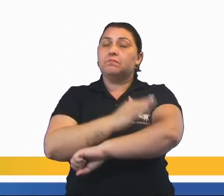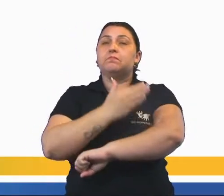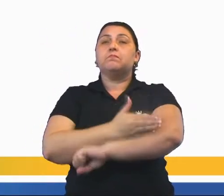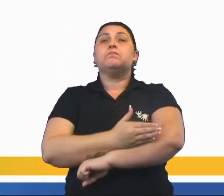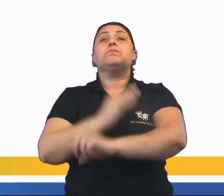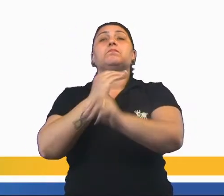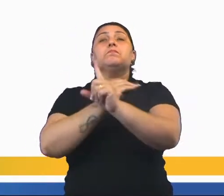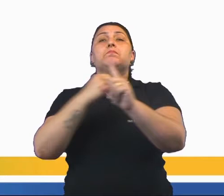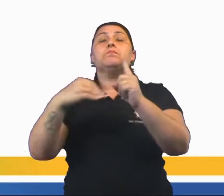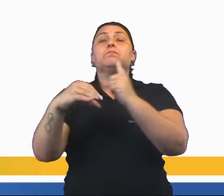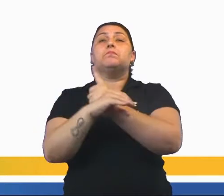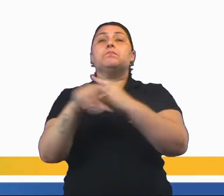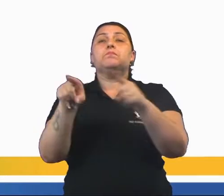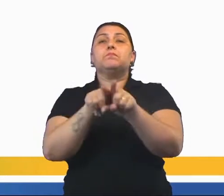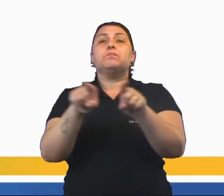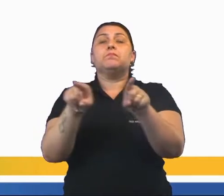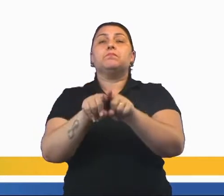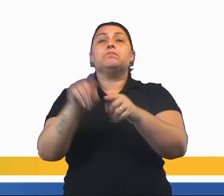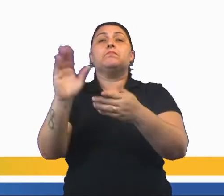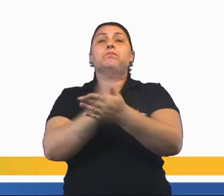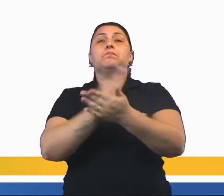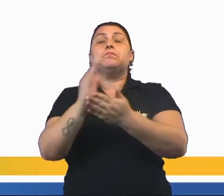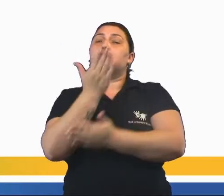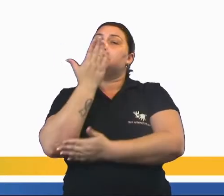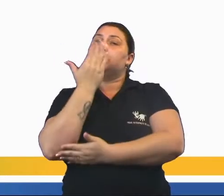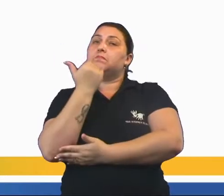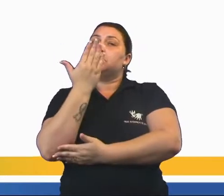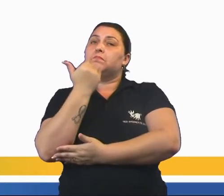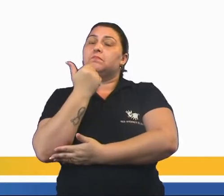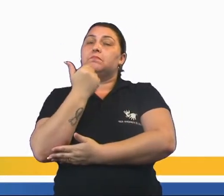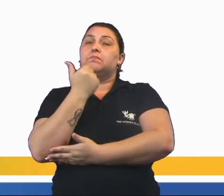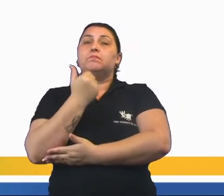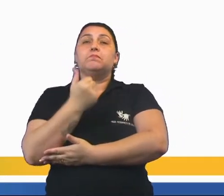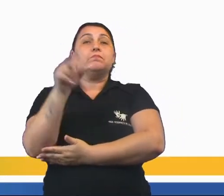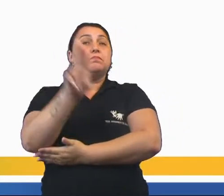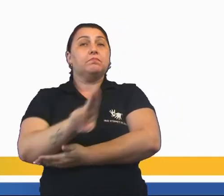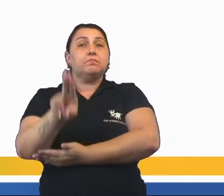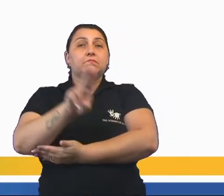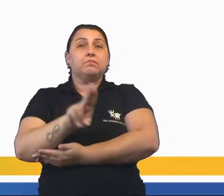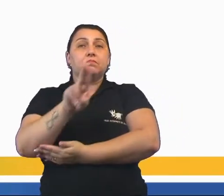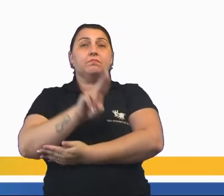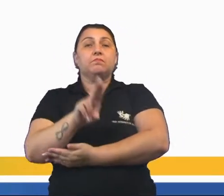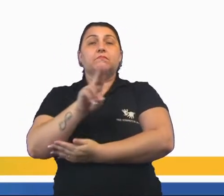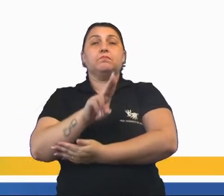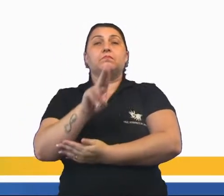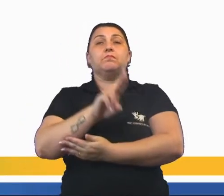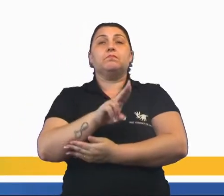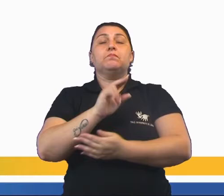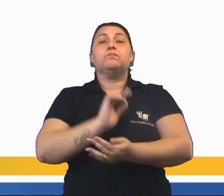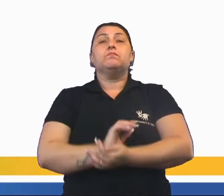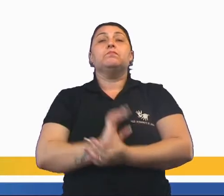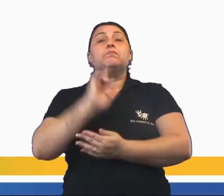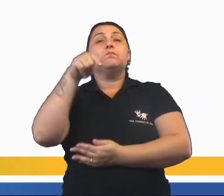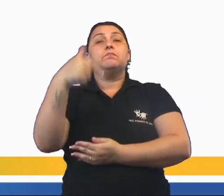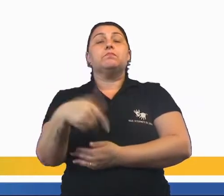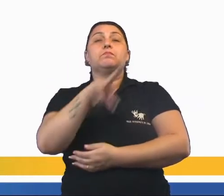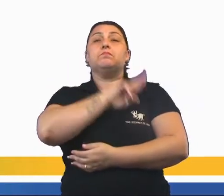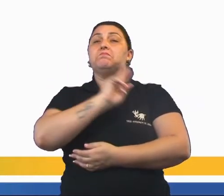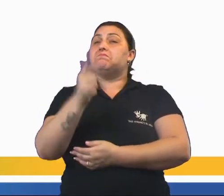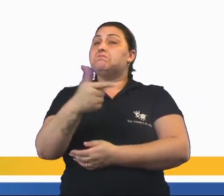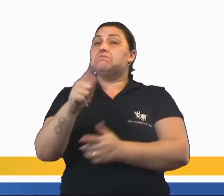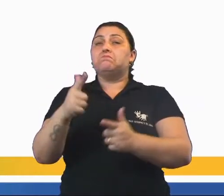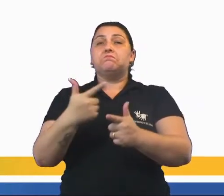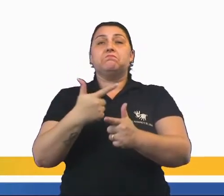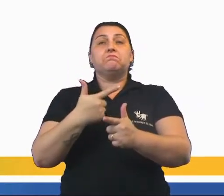de culto e até, digamos, em relação a alguns alimentos, ela não adota aqueles alimentos, enquanto que a outra religião não tem